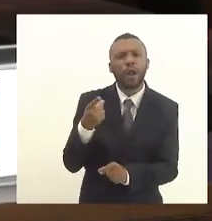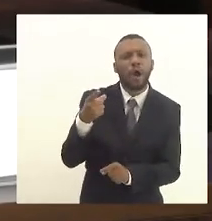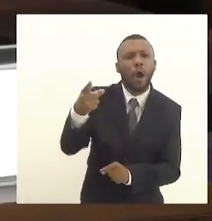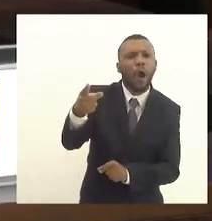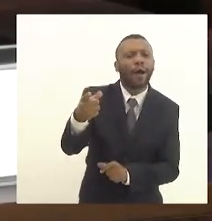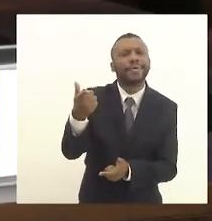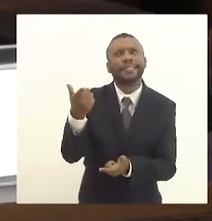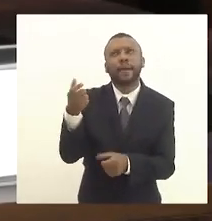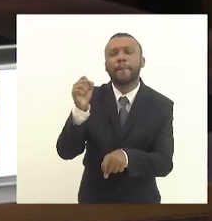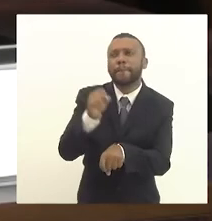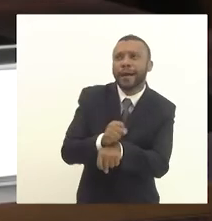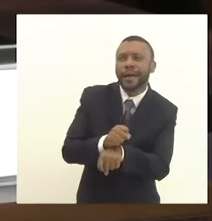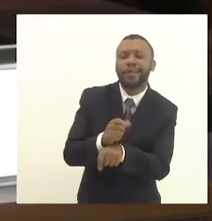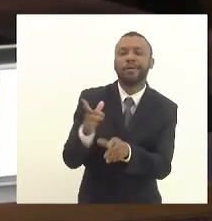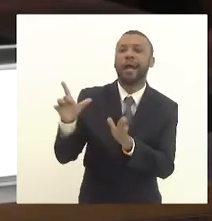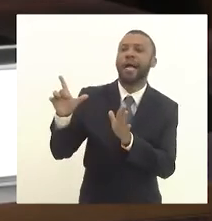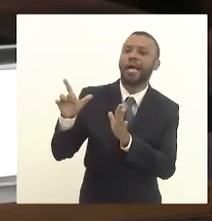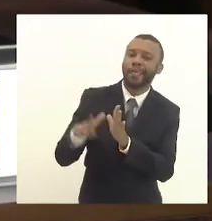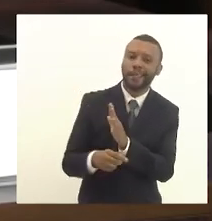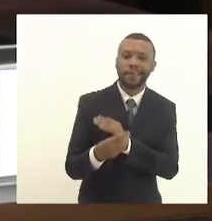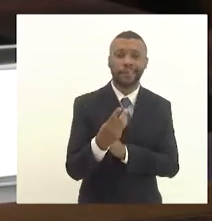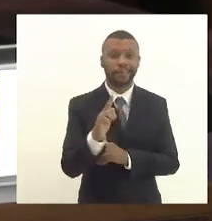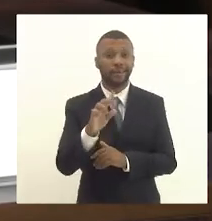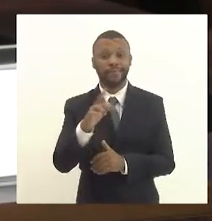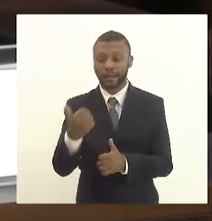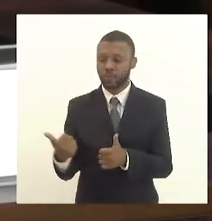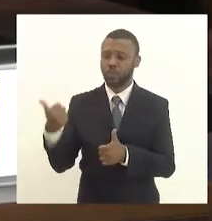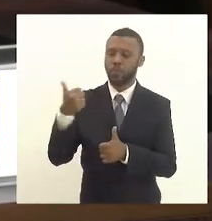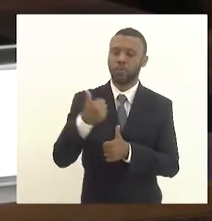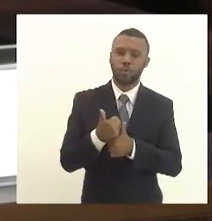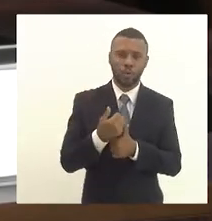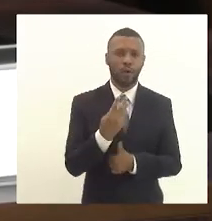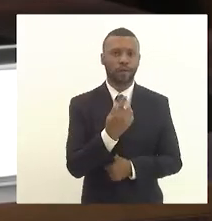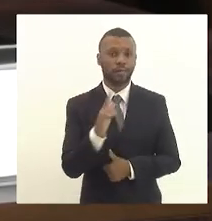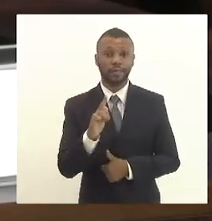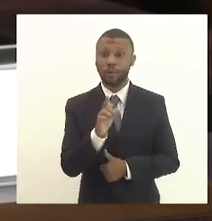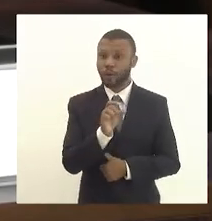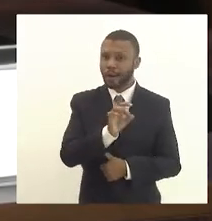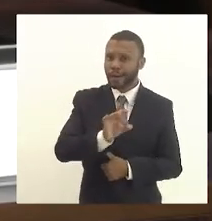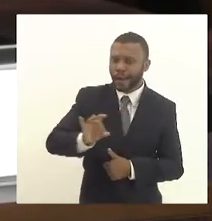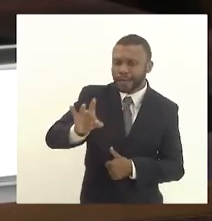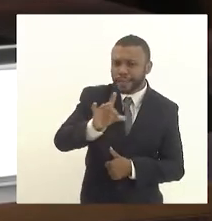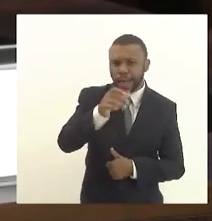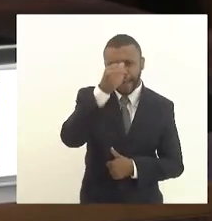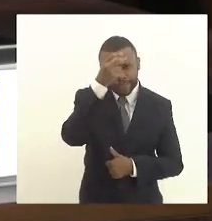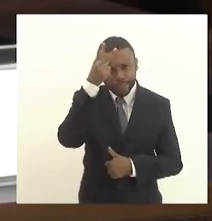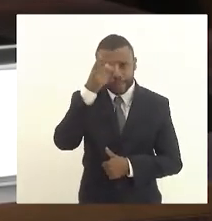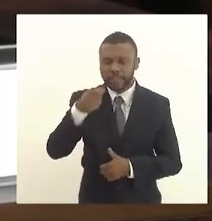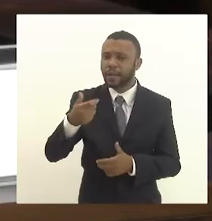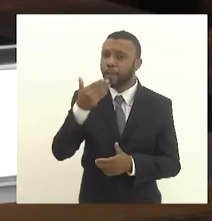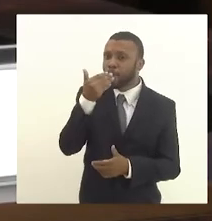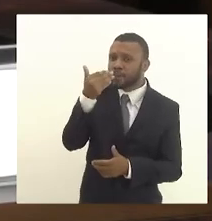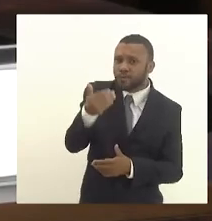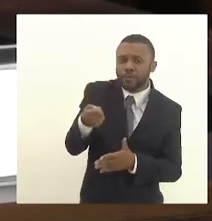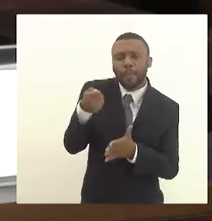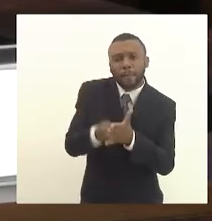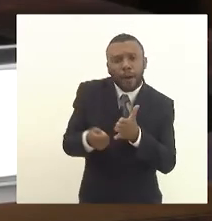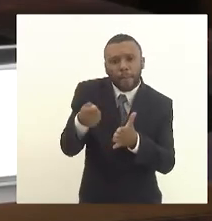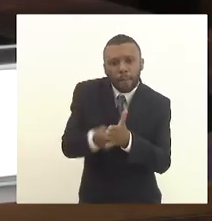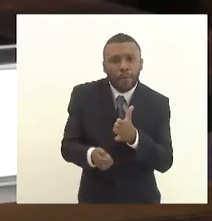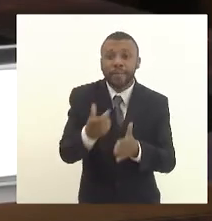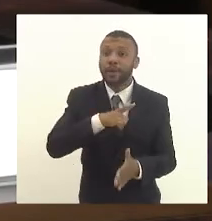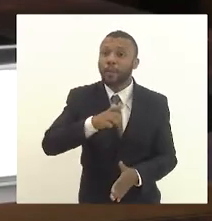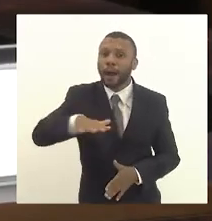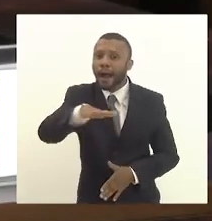3G e vão ganhar essa cobertura 4G. Então, cada município do Brasil que fez um pleito à Anatel de ter uma área, como eu sei que Cachoeiras de